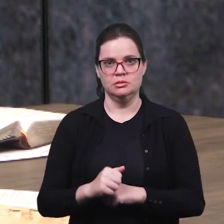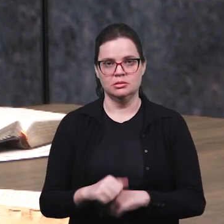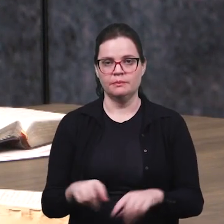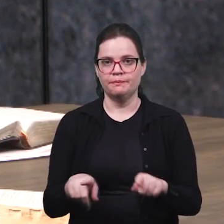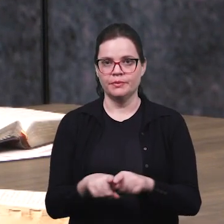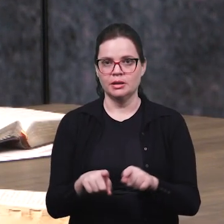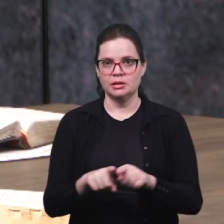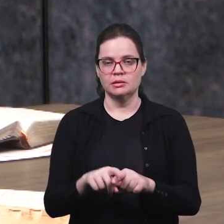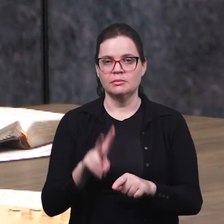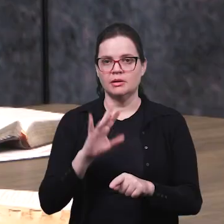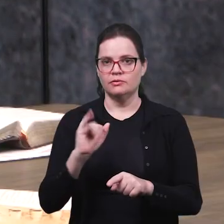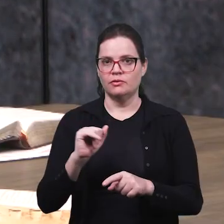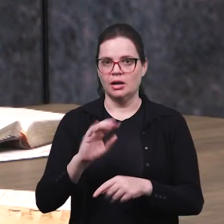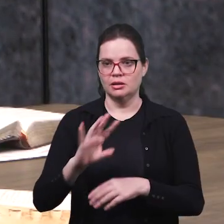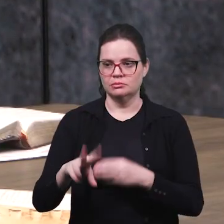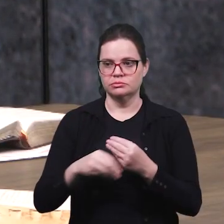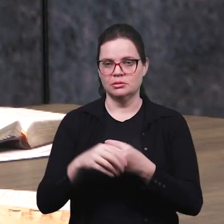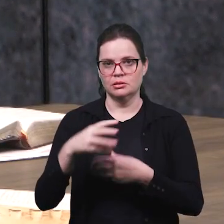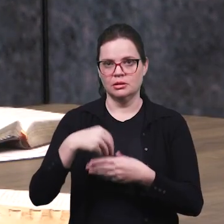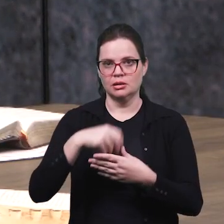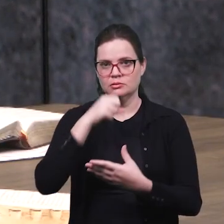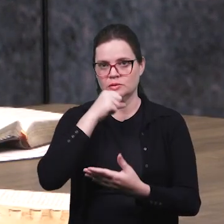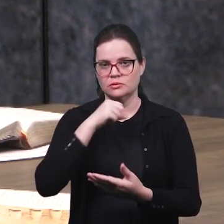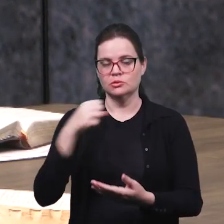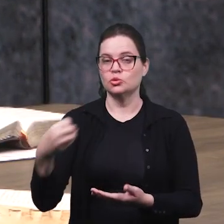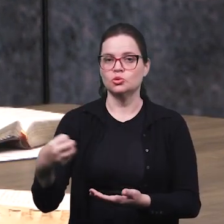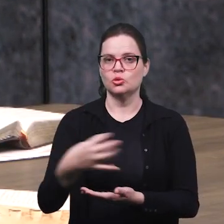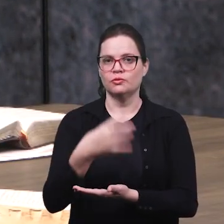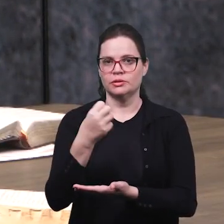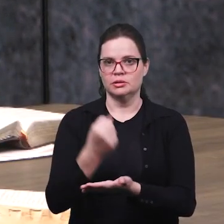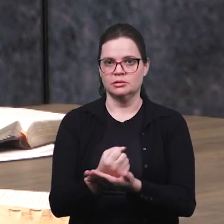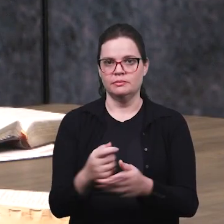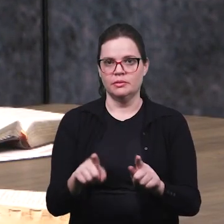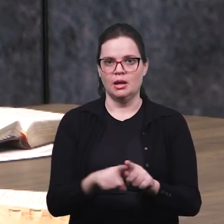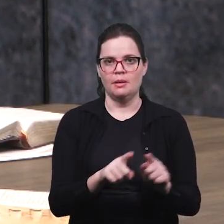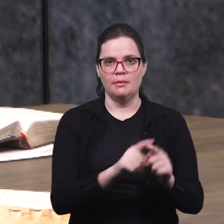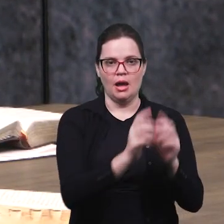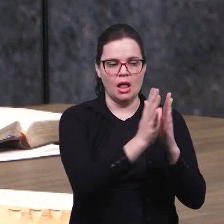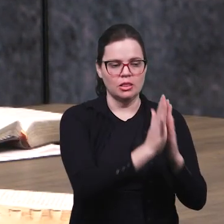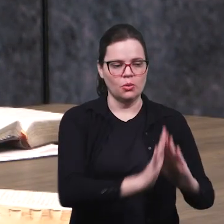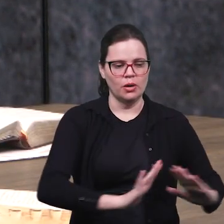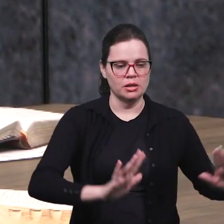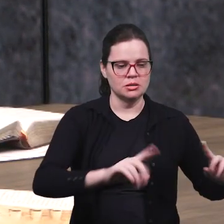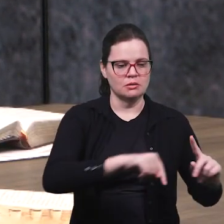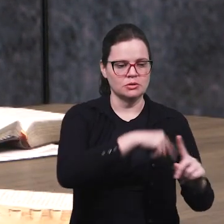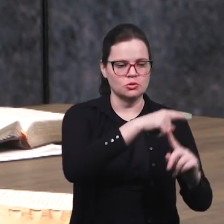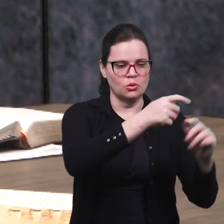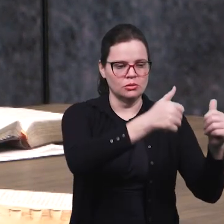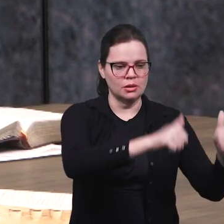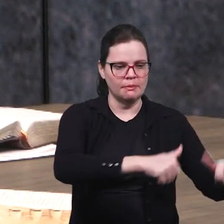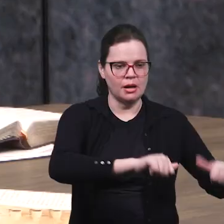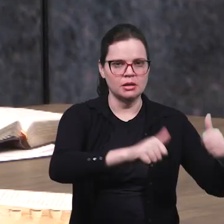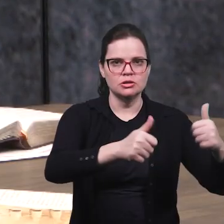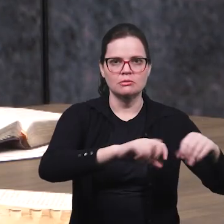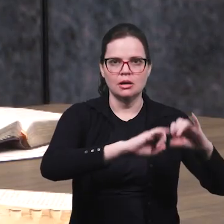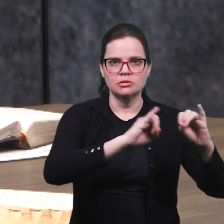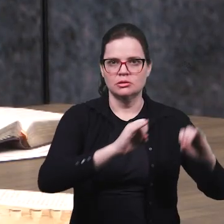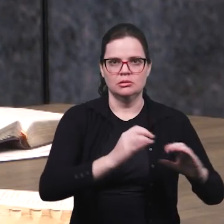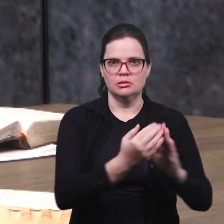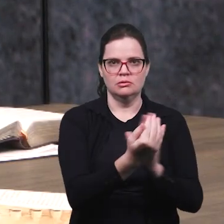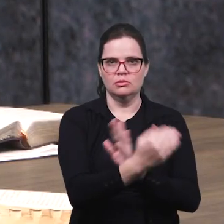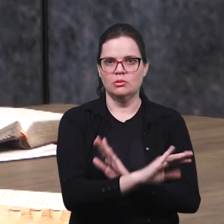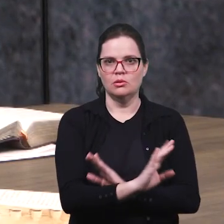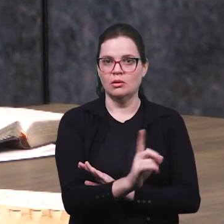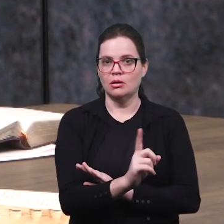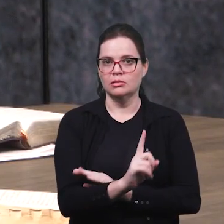Testamento, eles vão contestar a adoração aos santos, a imagens, e esse movimento ele